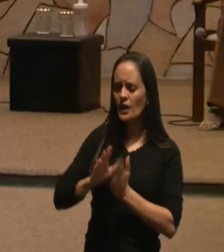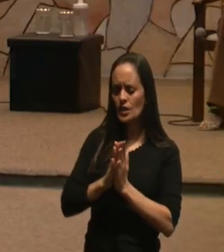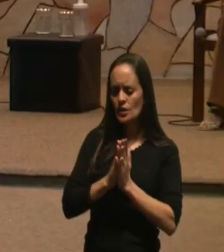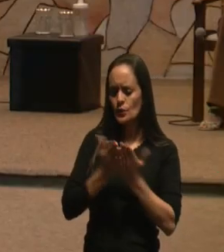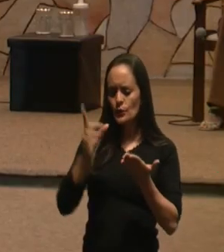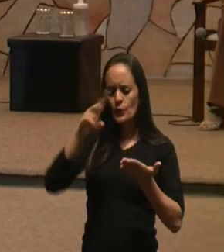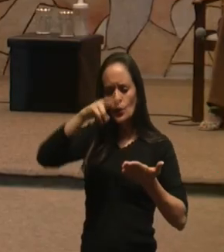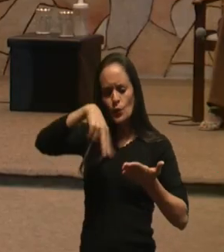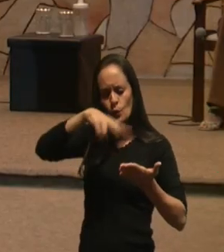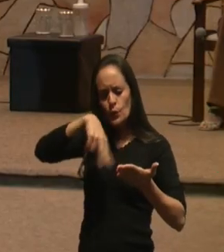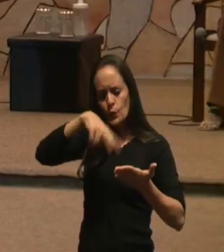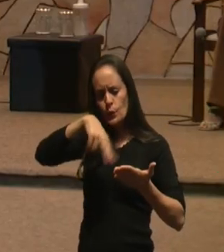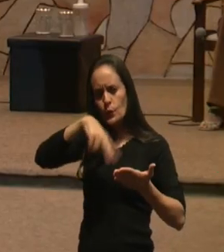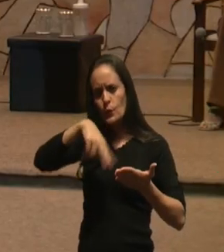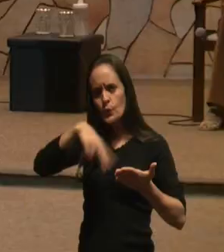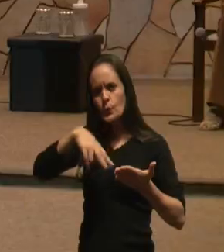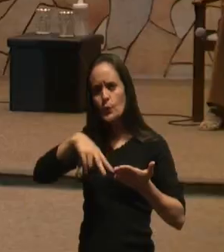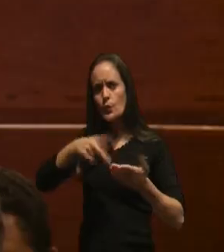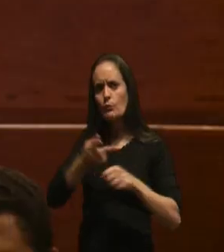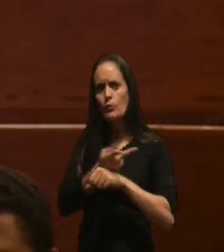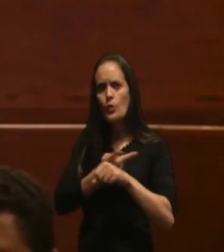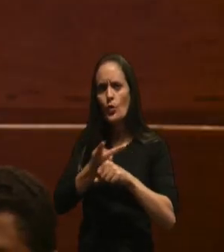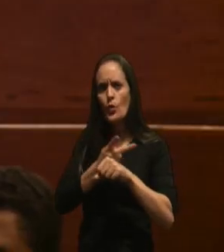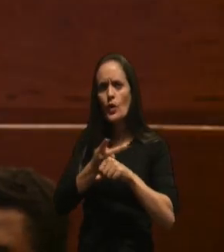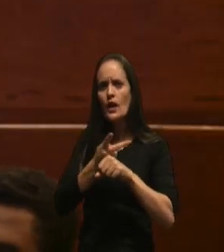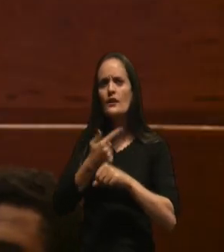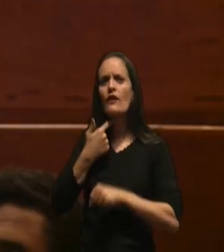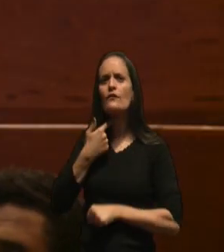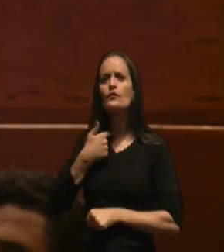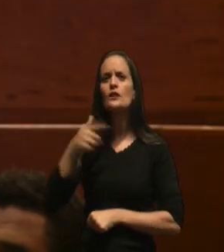Senhor, buscando ao Senhor para nós tomarmos decisões